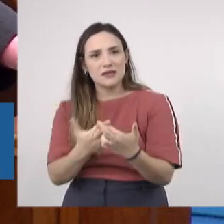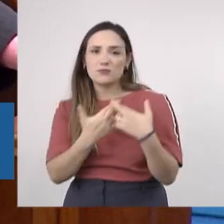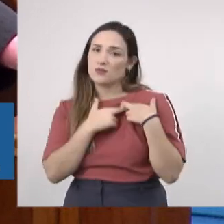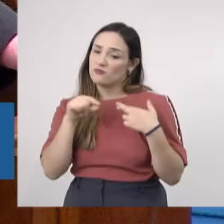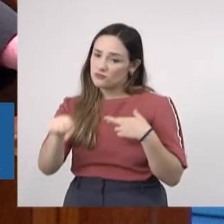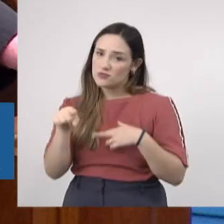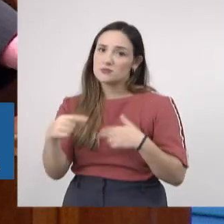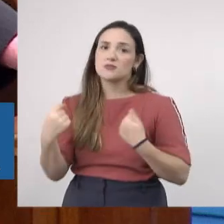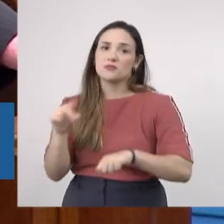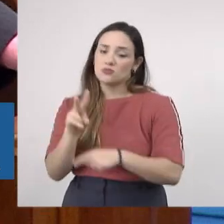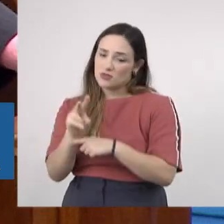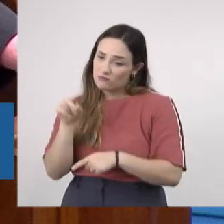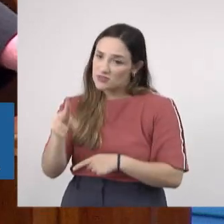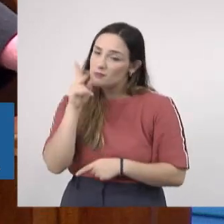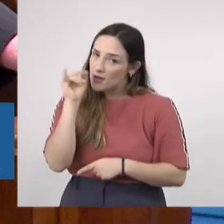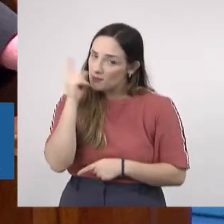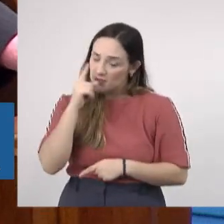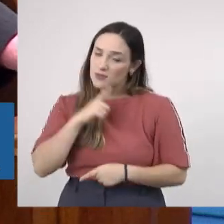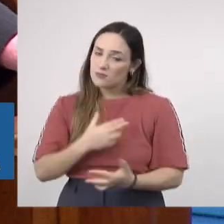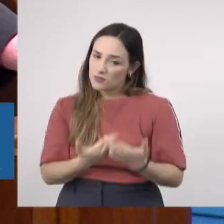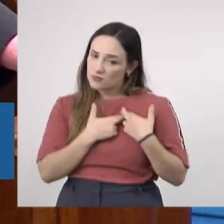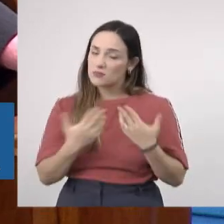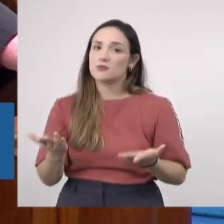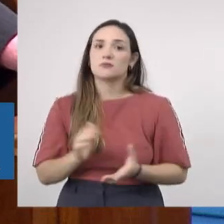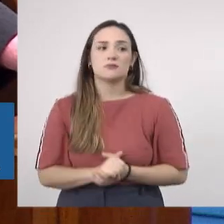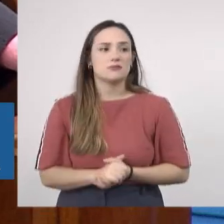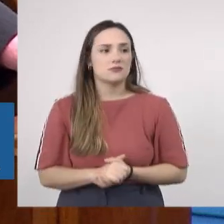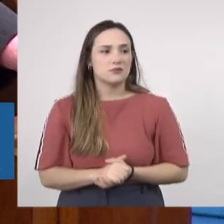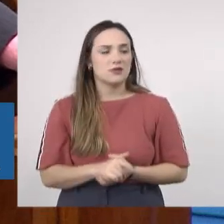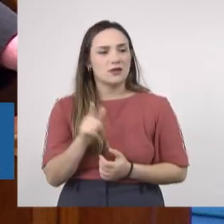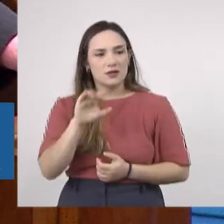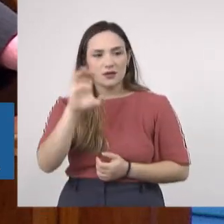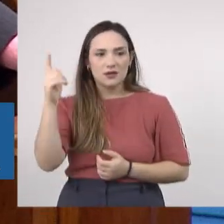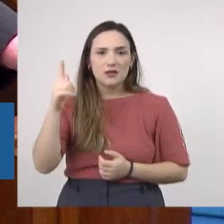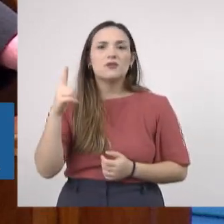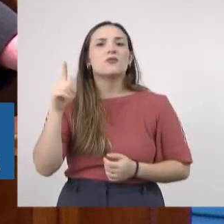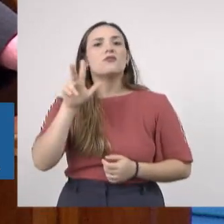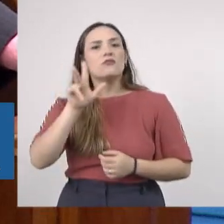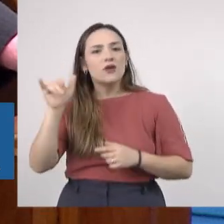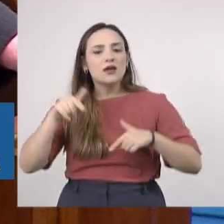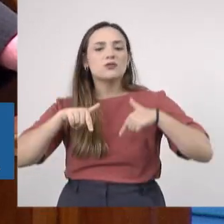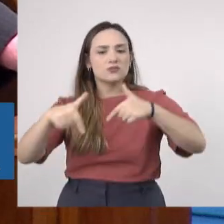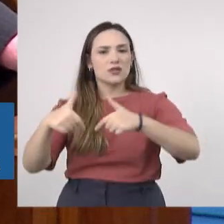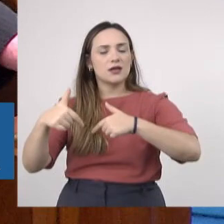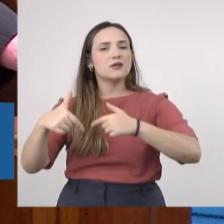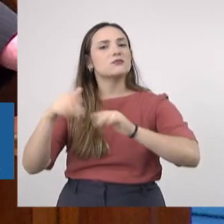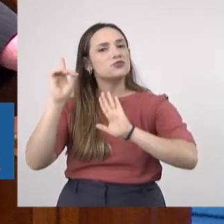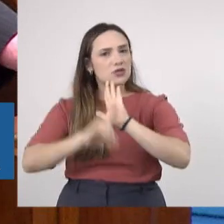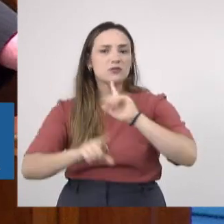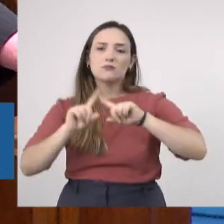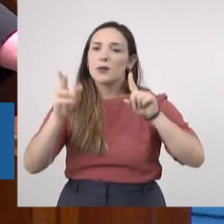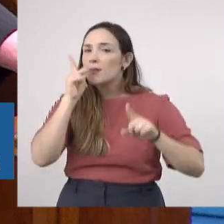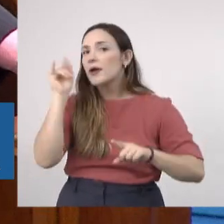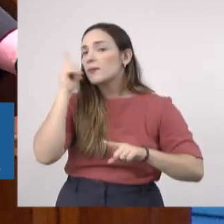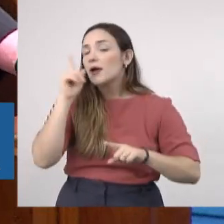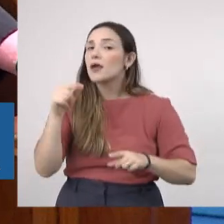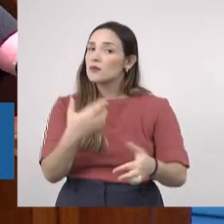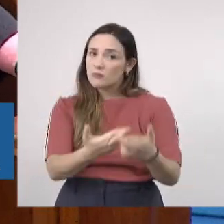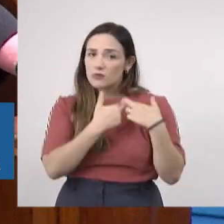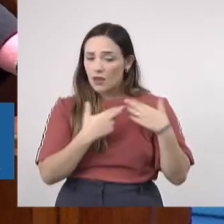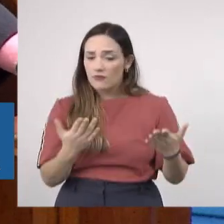que ali a autoridade são os pais. É claro que a gente vai lutar pela garantia dos direitos, mas ali são os pais que são a autoridade. Como